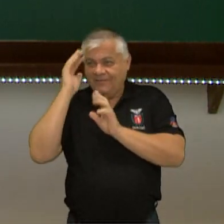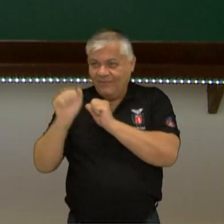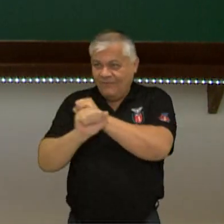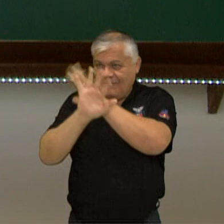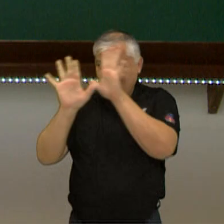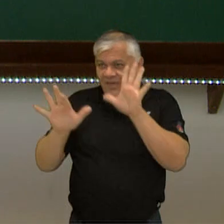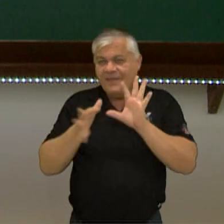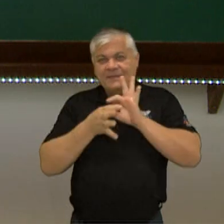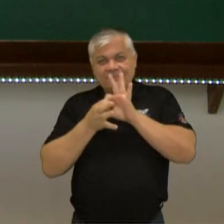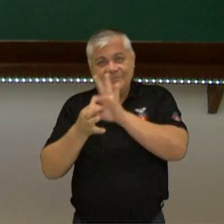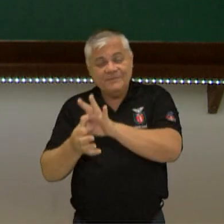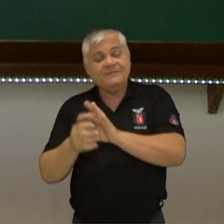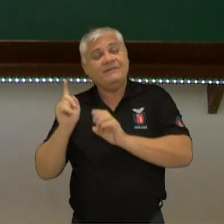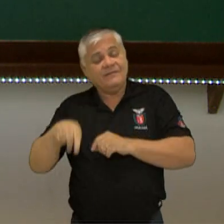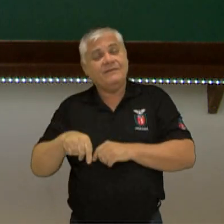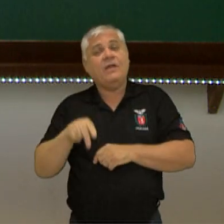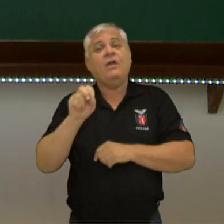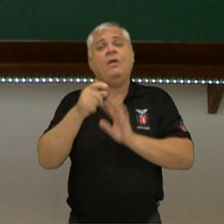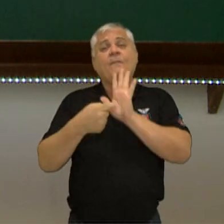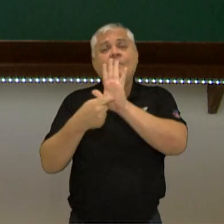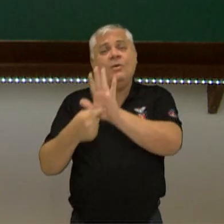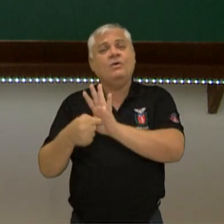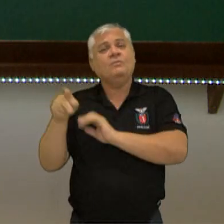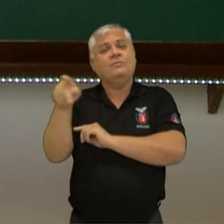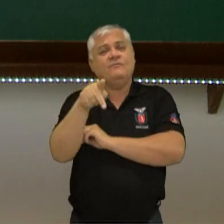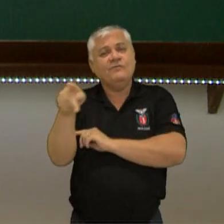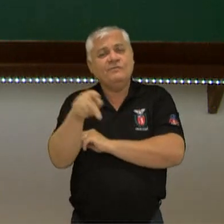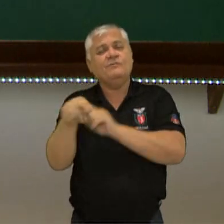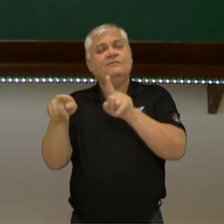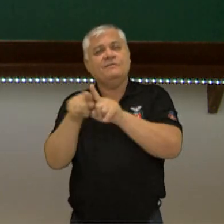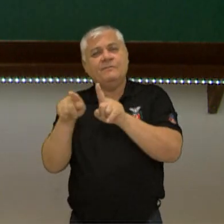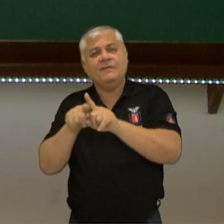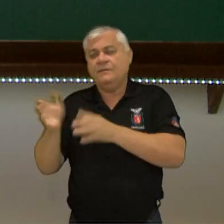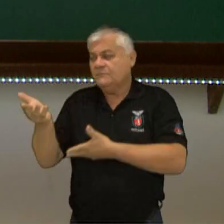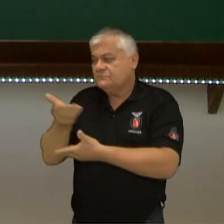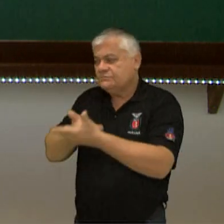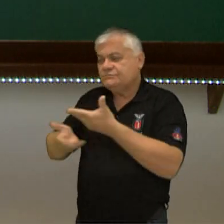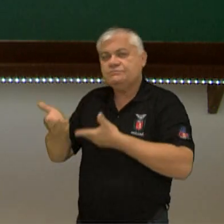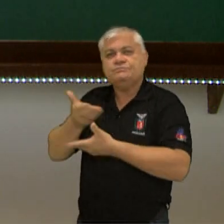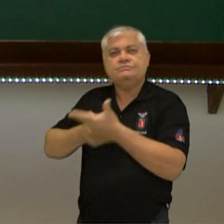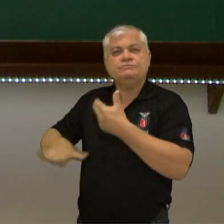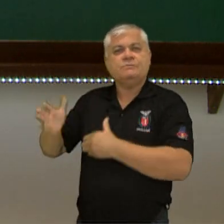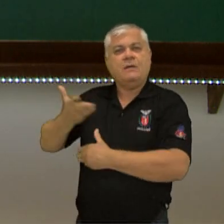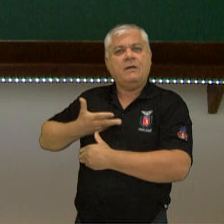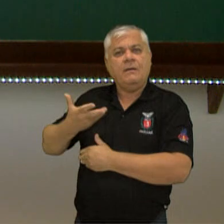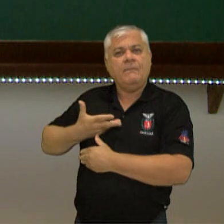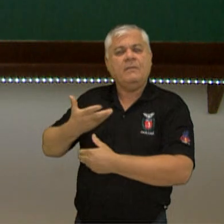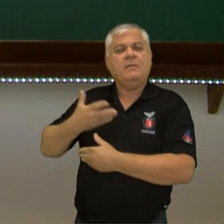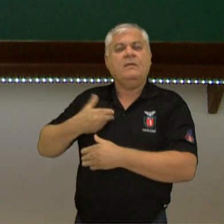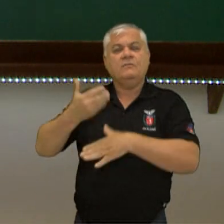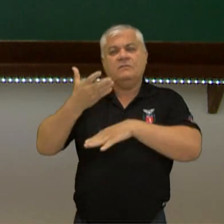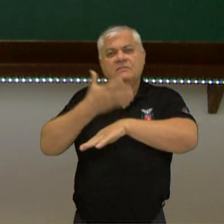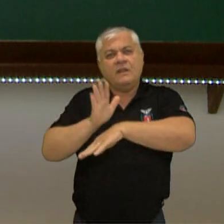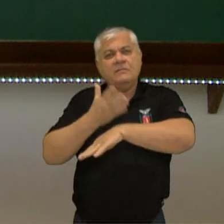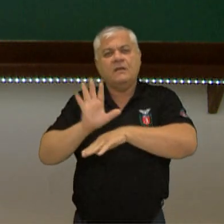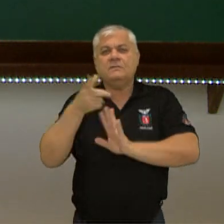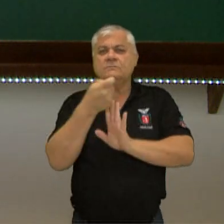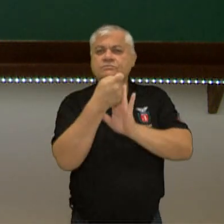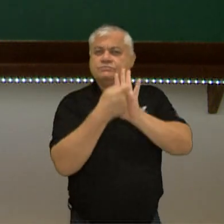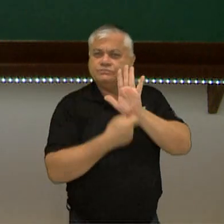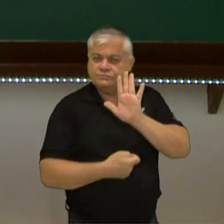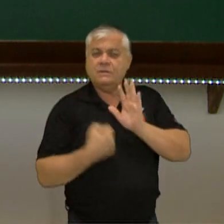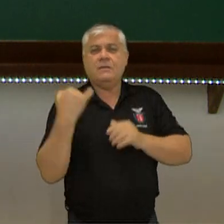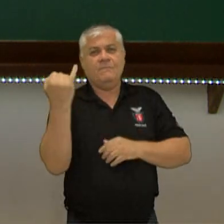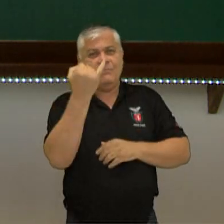professor. Leia, socialize com os seus colegas. Aí você vai estar exercitando também, além da escrita, a oralidade,